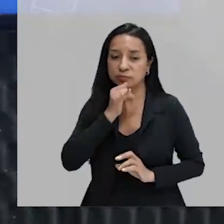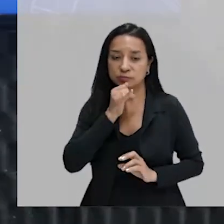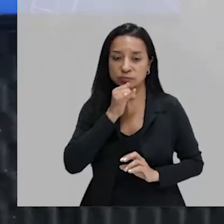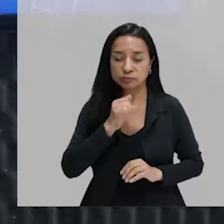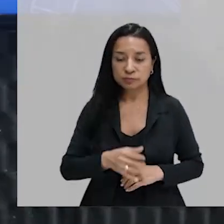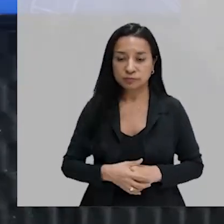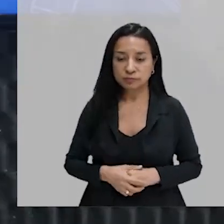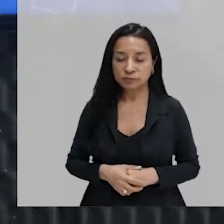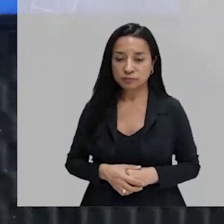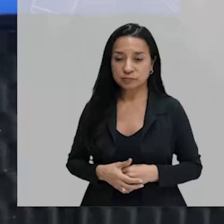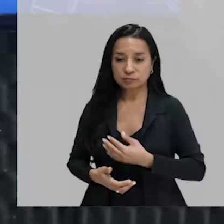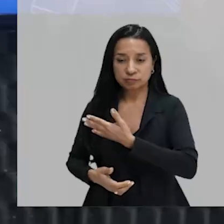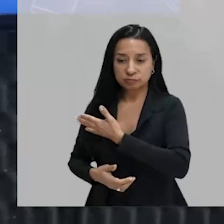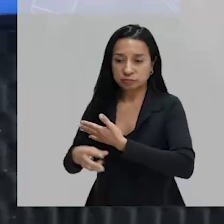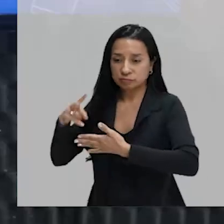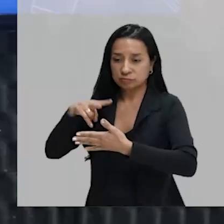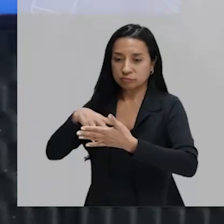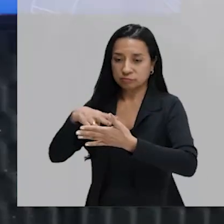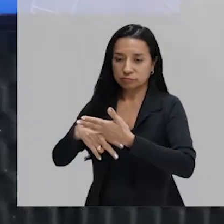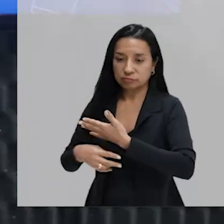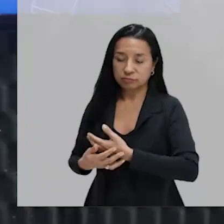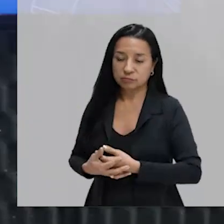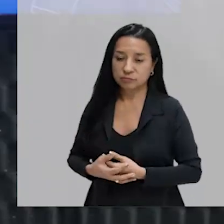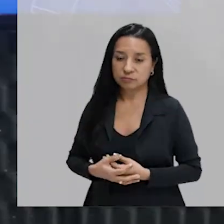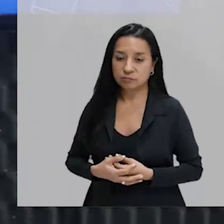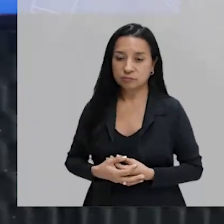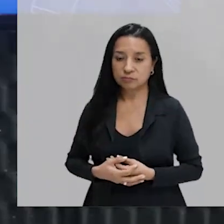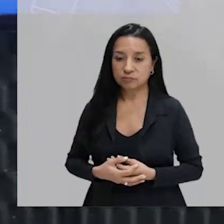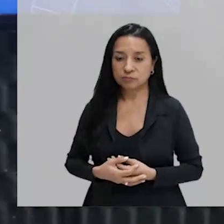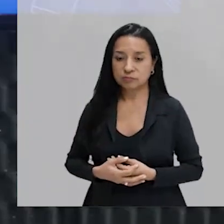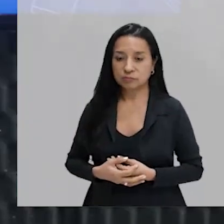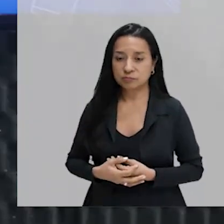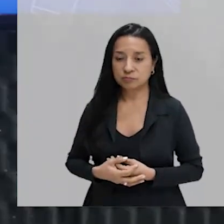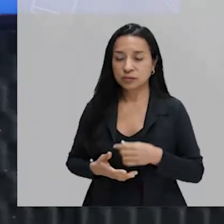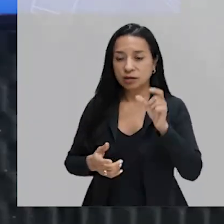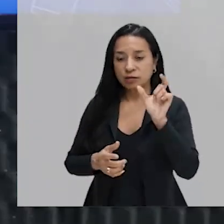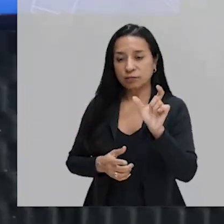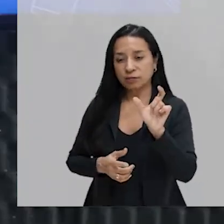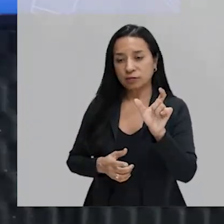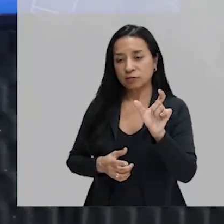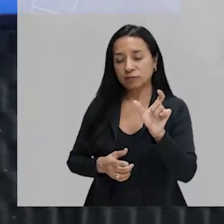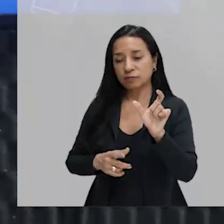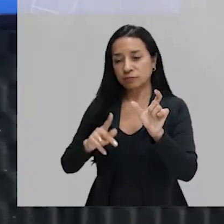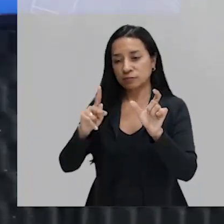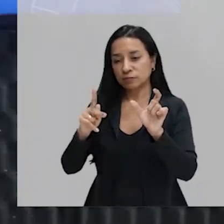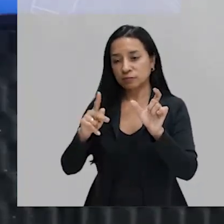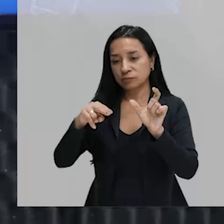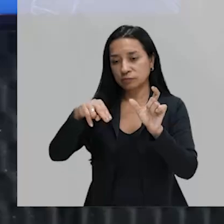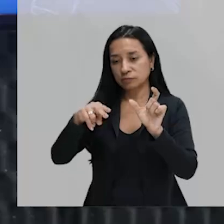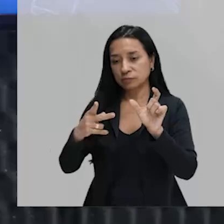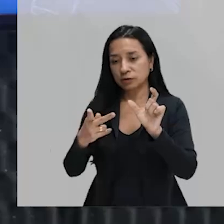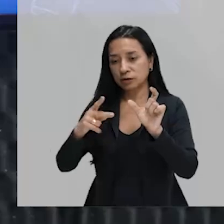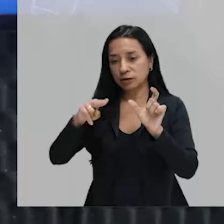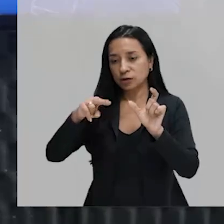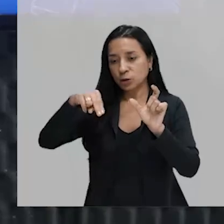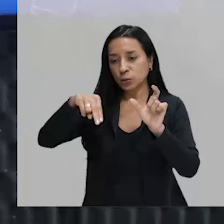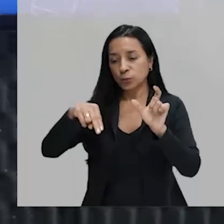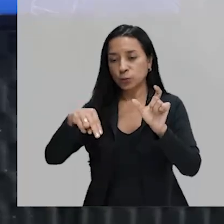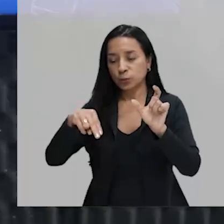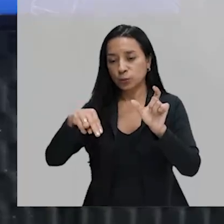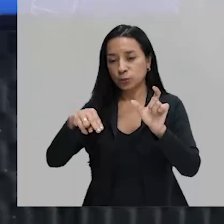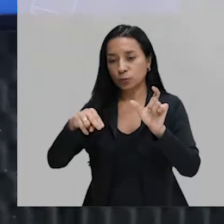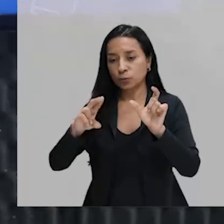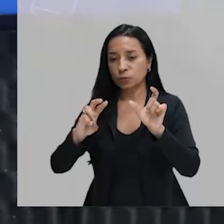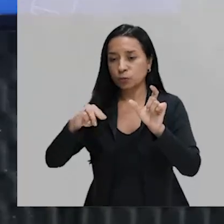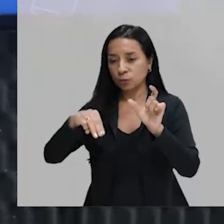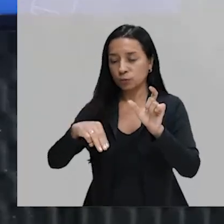Nenhum vestido serviu na Antônia. Então, o termo nenhum acompanha o substantivo vestido de uma maneira